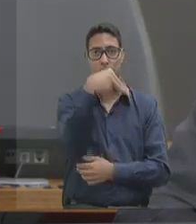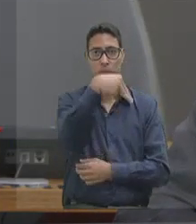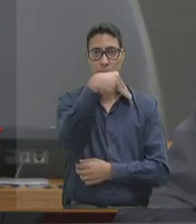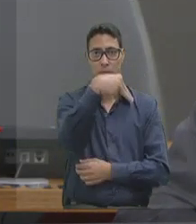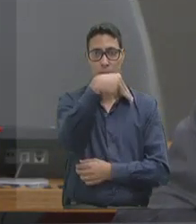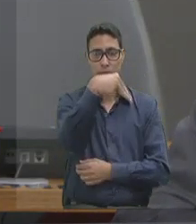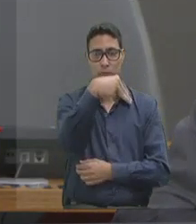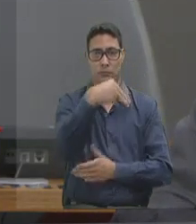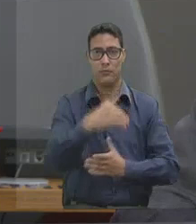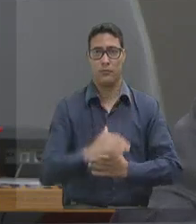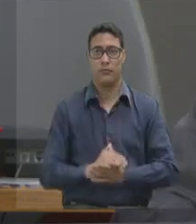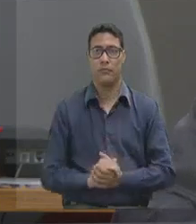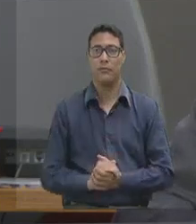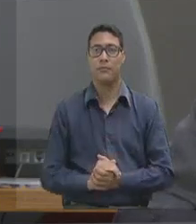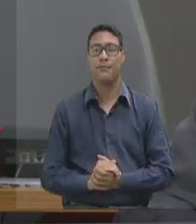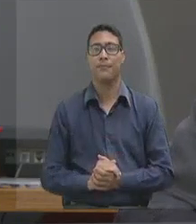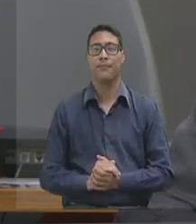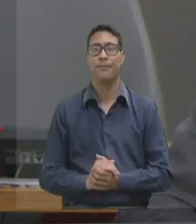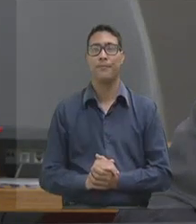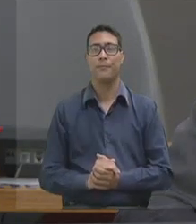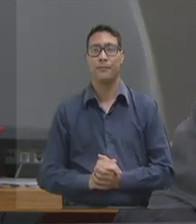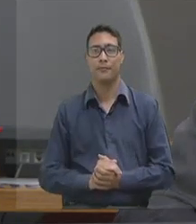as suas considerações finais